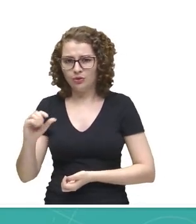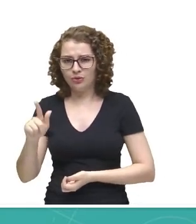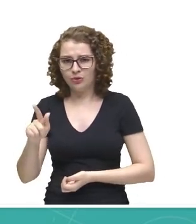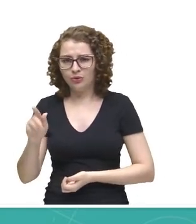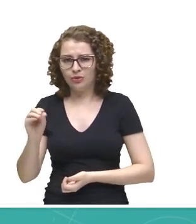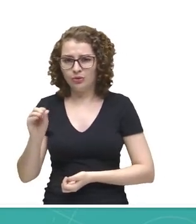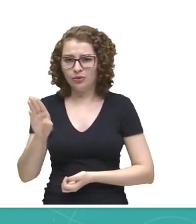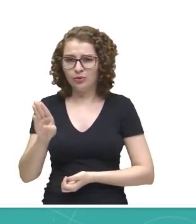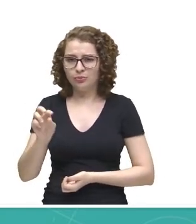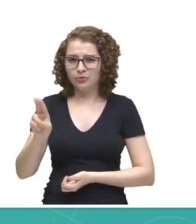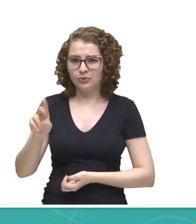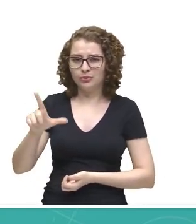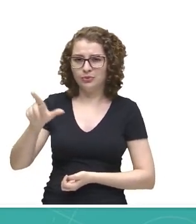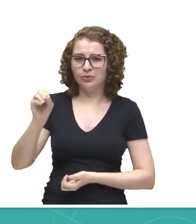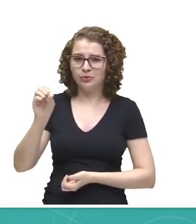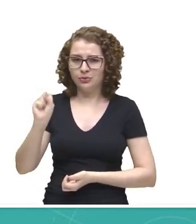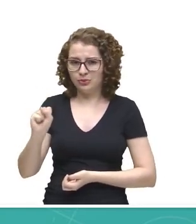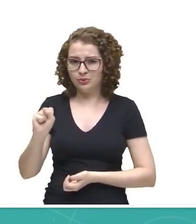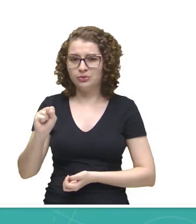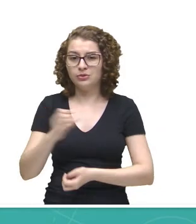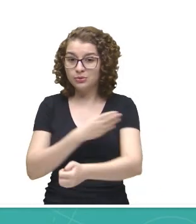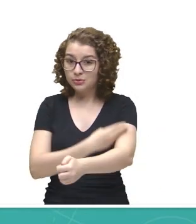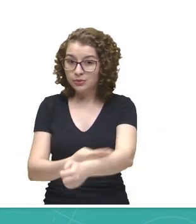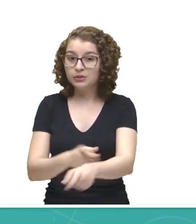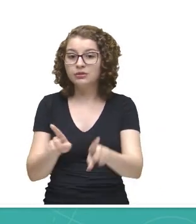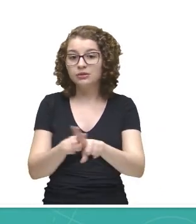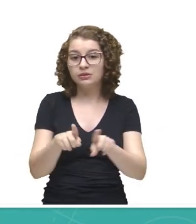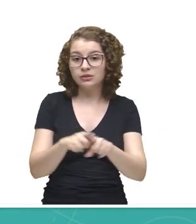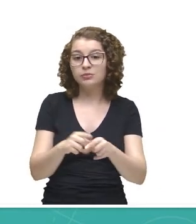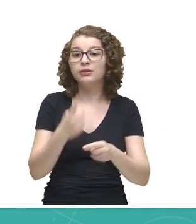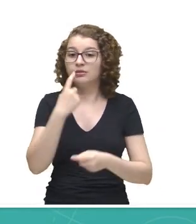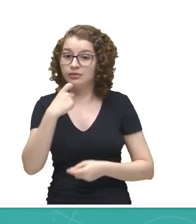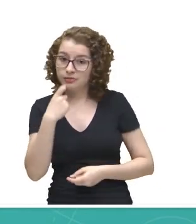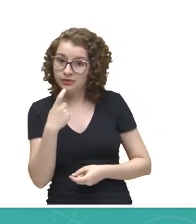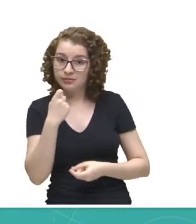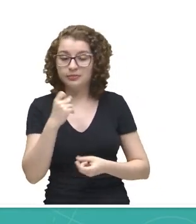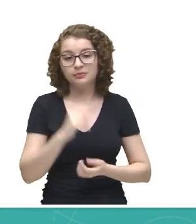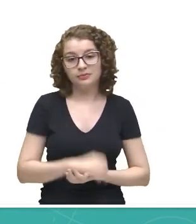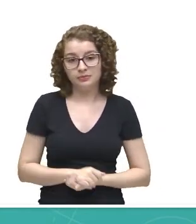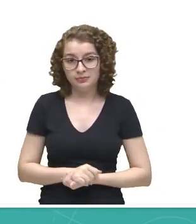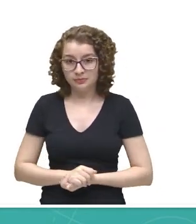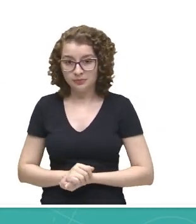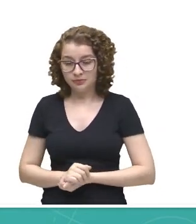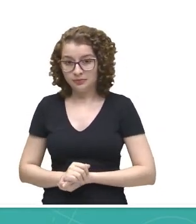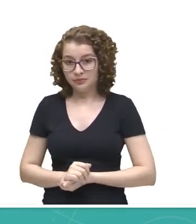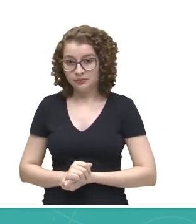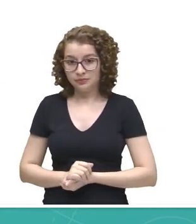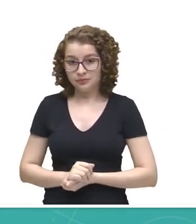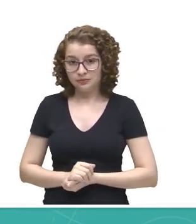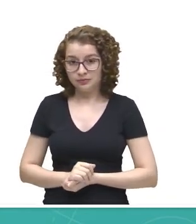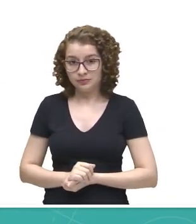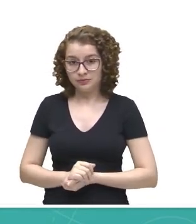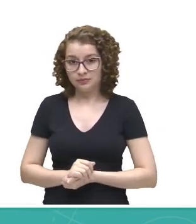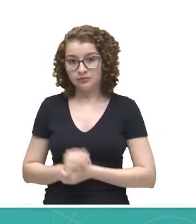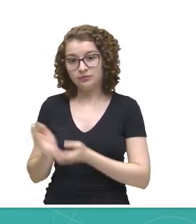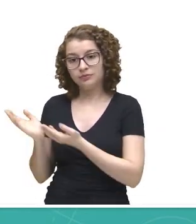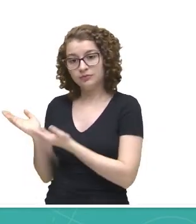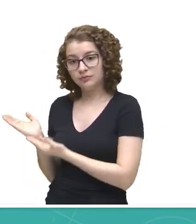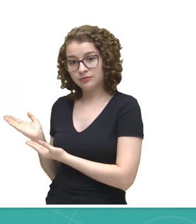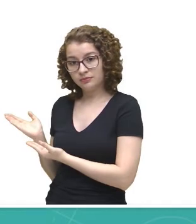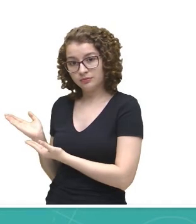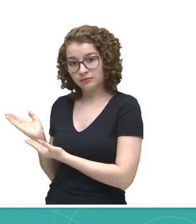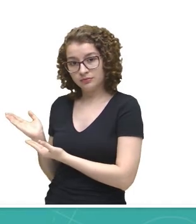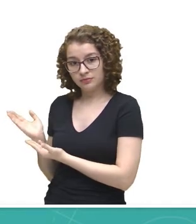presentes no nosso sangue, e dos glóbulos vermelhos, tá? Que a gente observa aqui nessa quantidade, que são